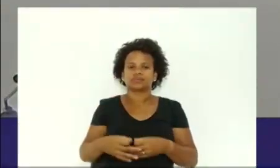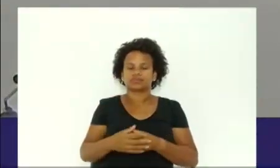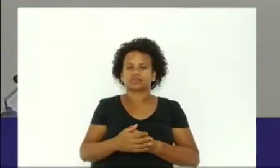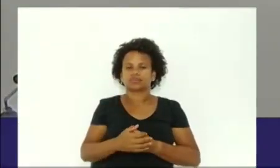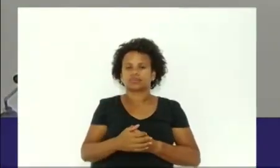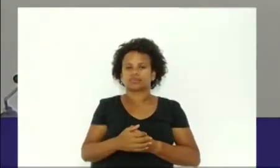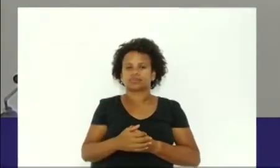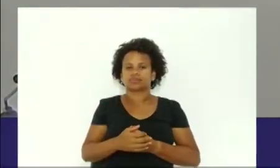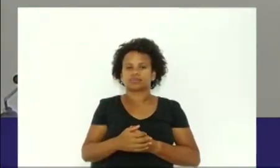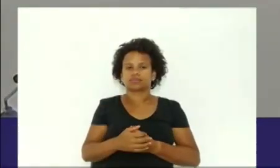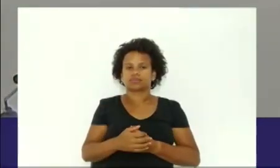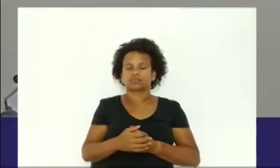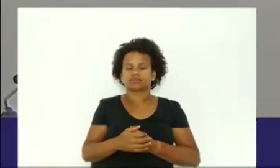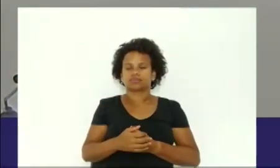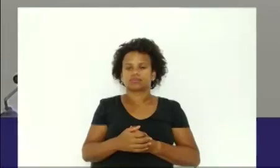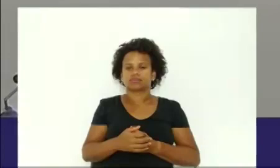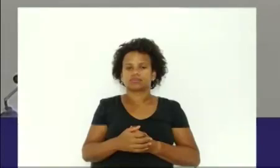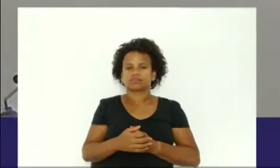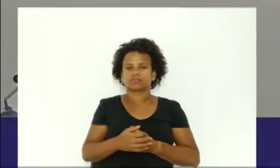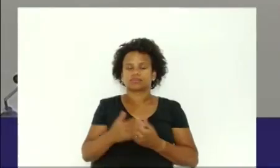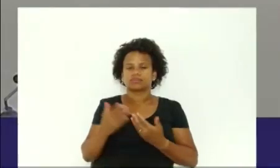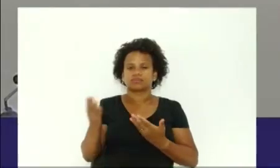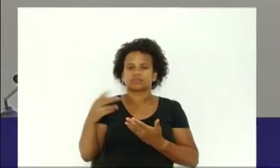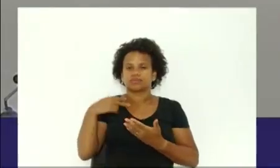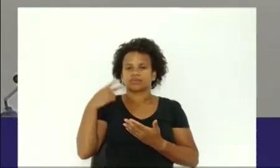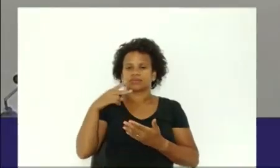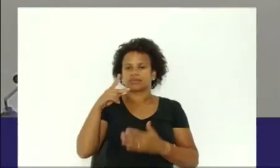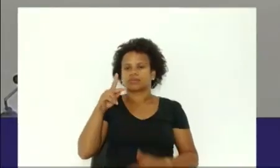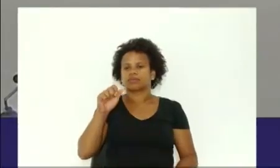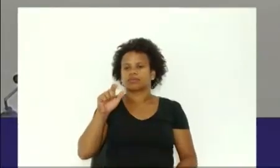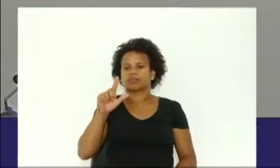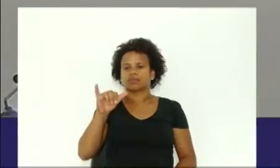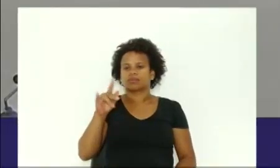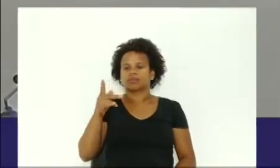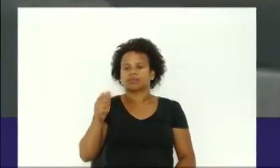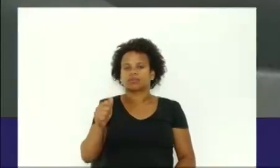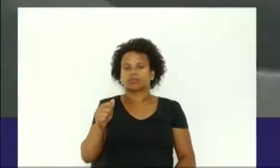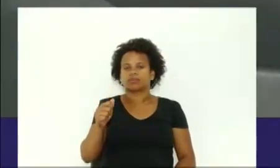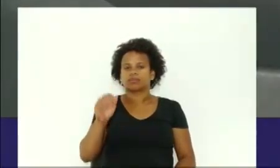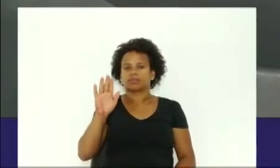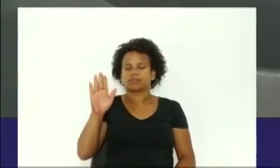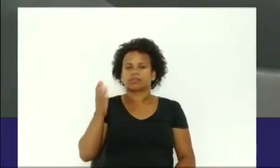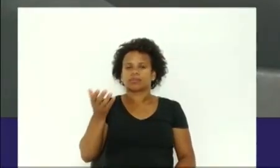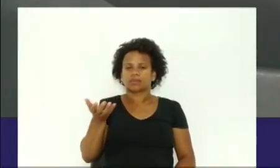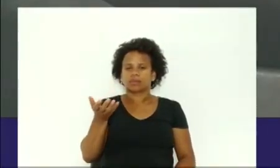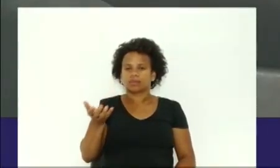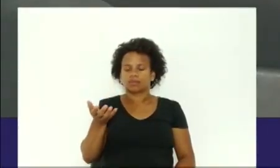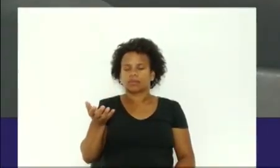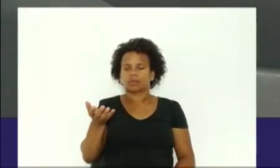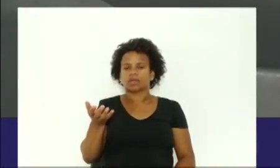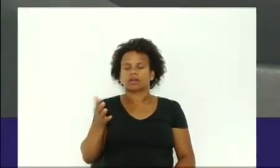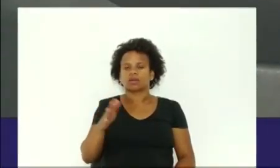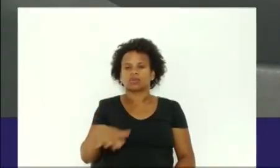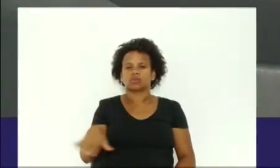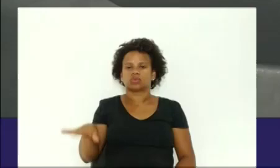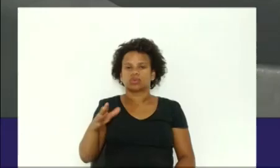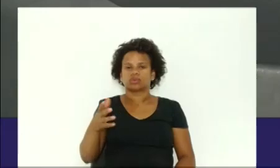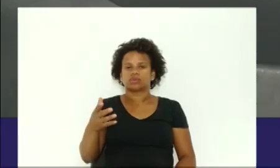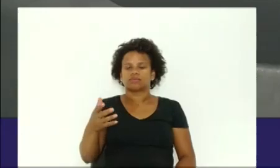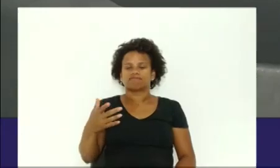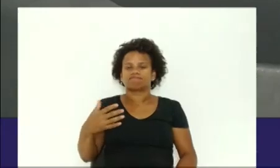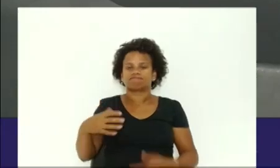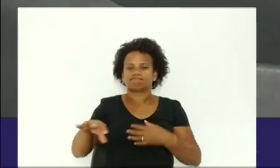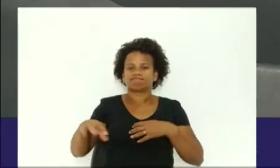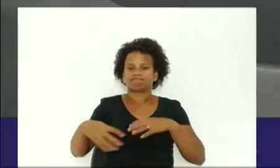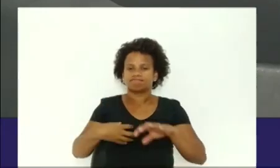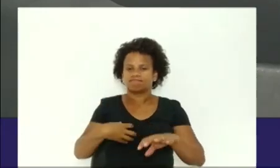a palavra pela ordem, vereador Palinha. Quero, assim como eu acho que a palavra sensibilidade, acho que ela se enquadra